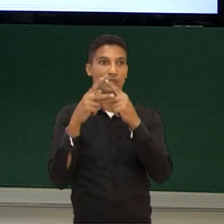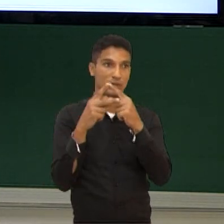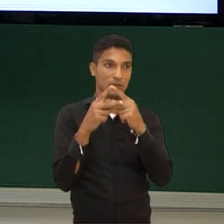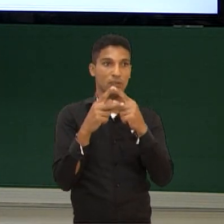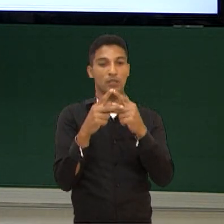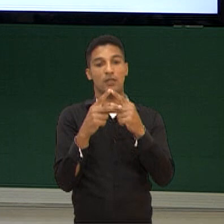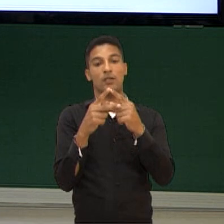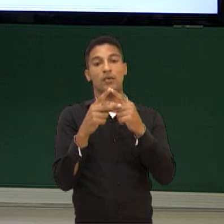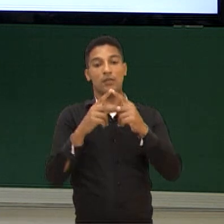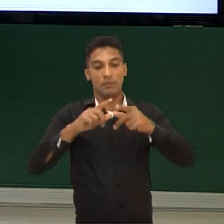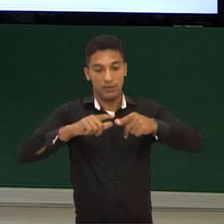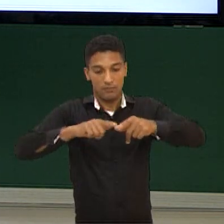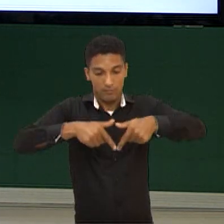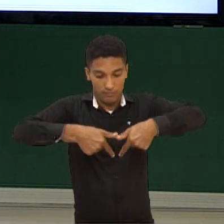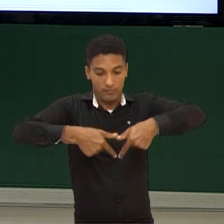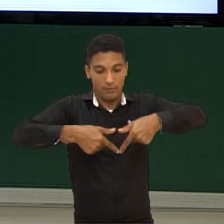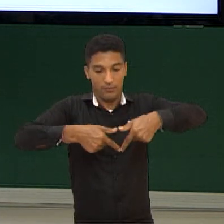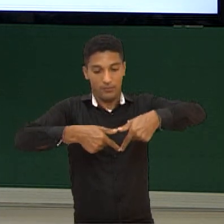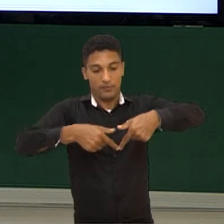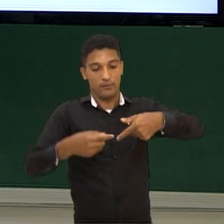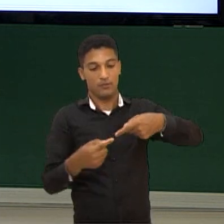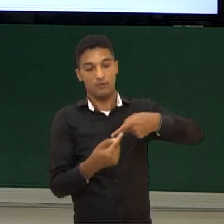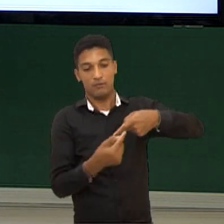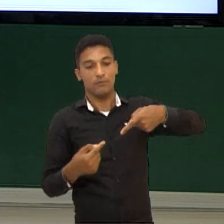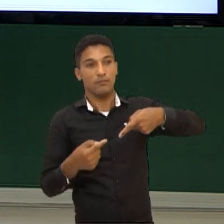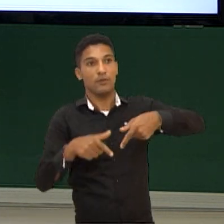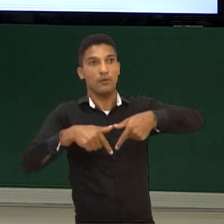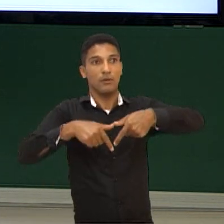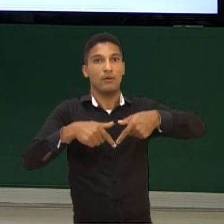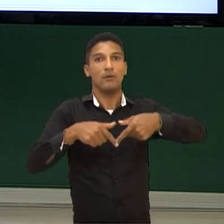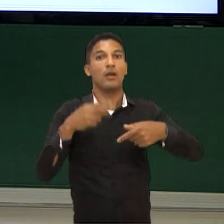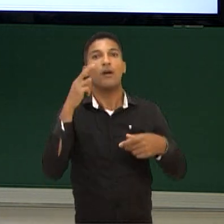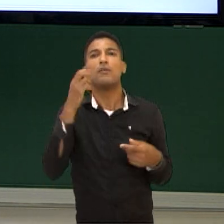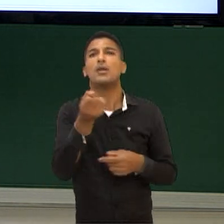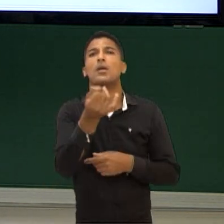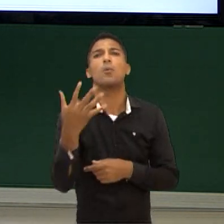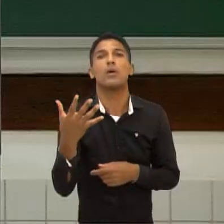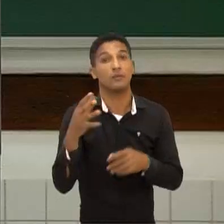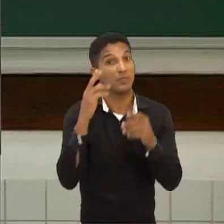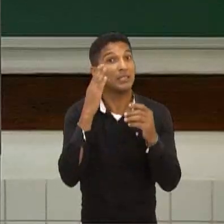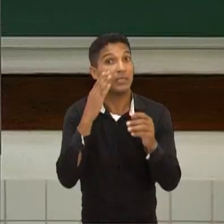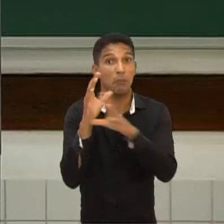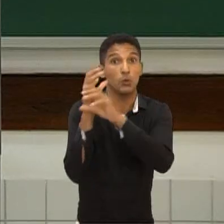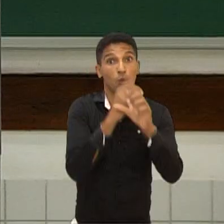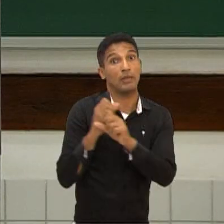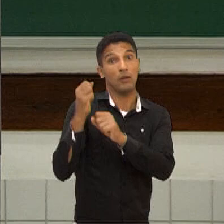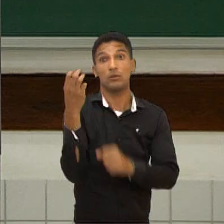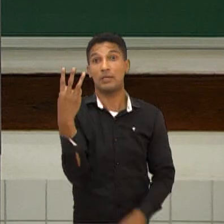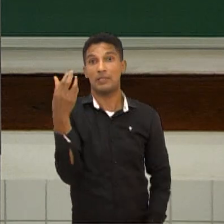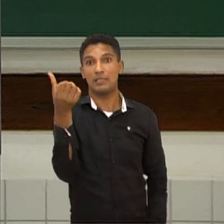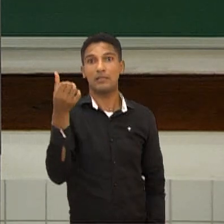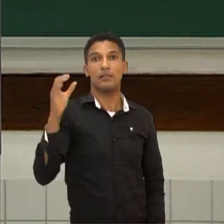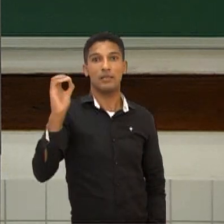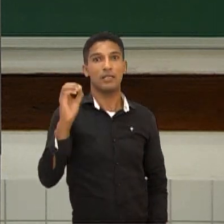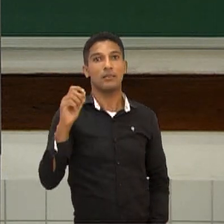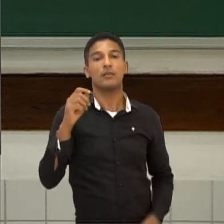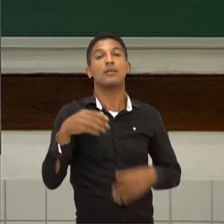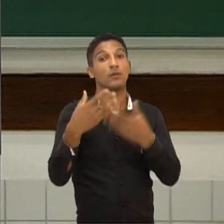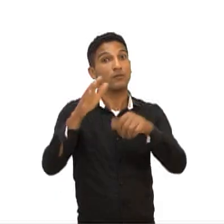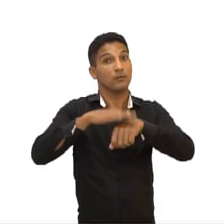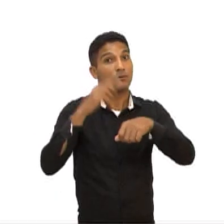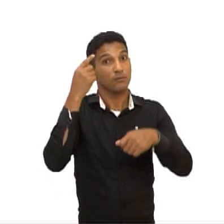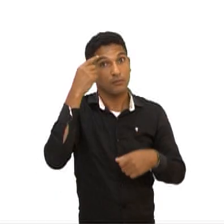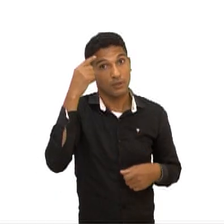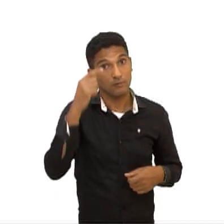dos ângulos internos é 360. Então, pensem lá um pouquinho que nós já voltamos com a resolução.